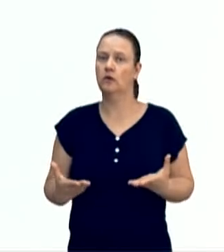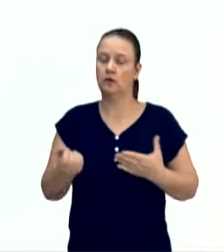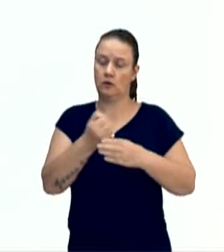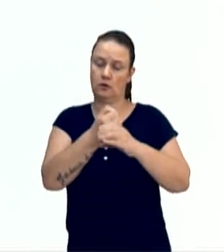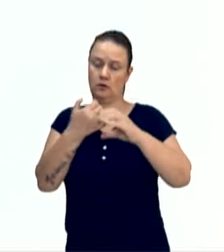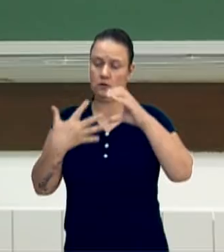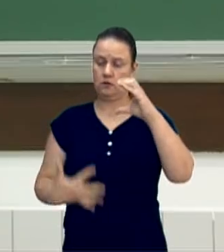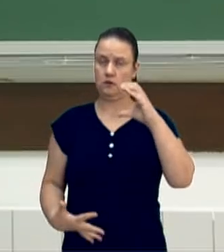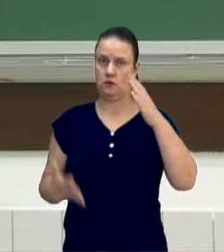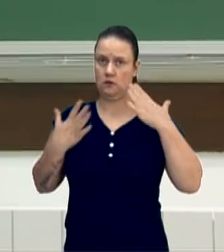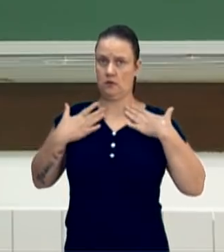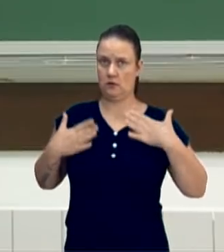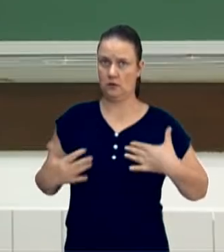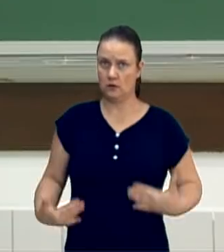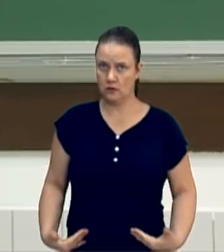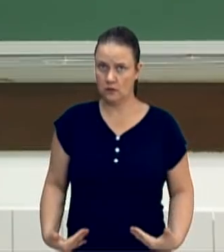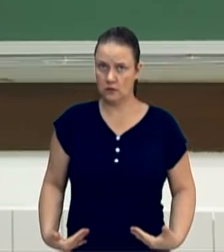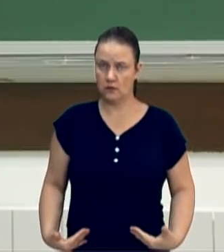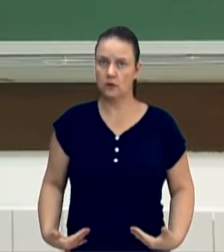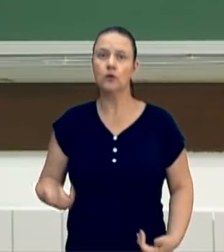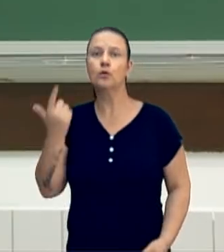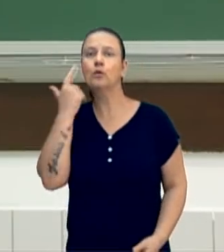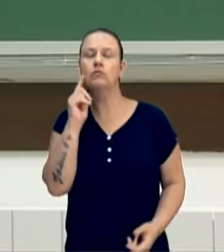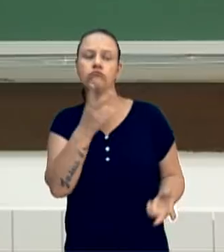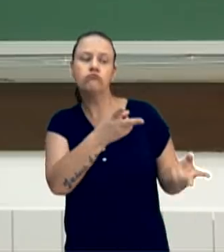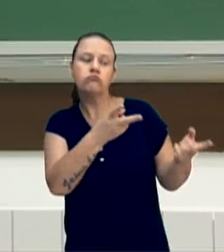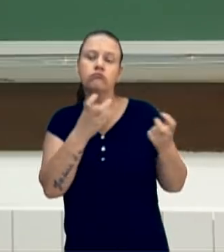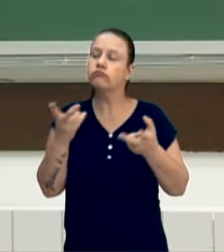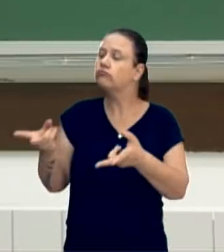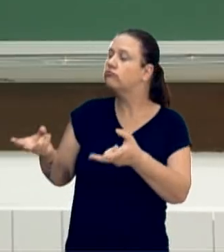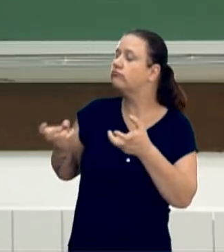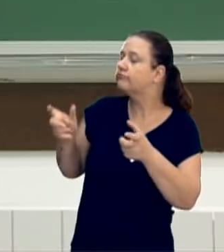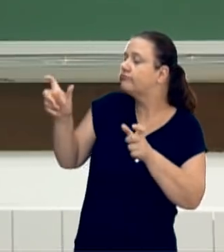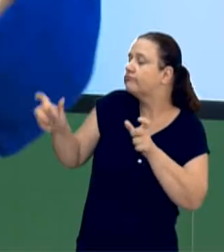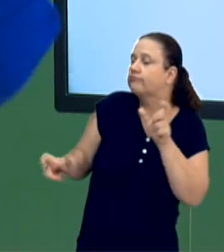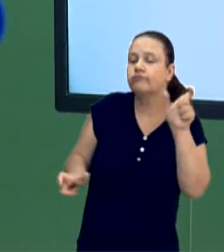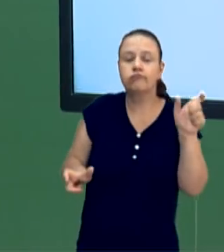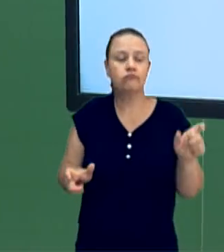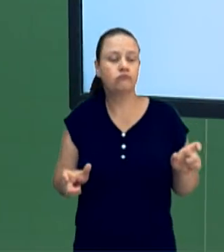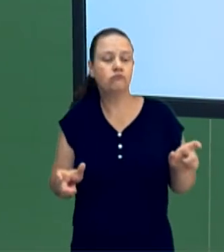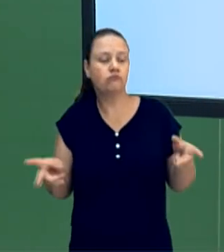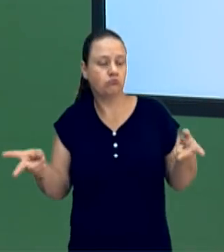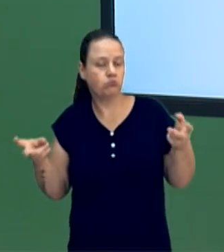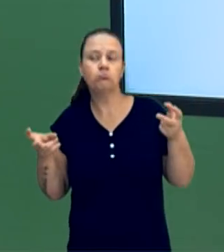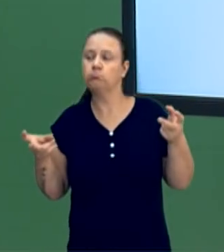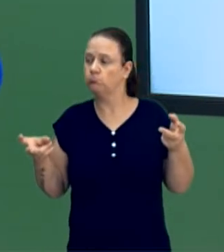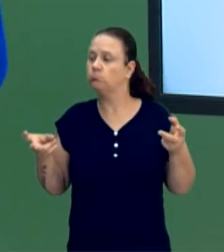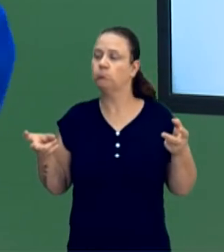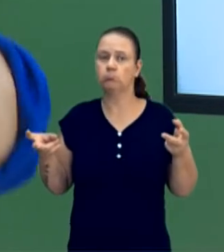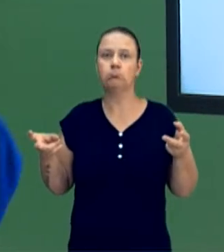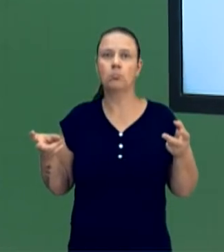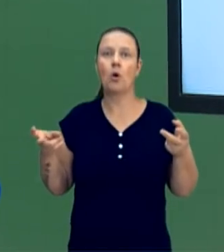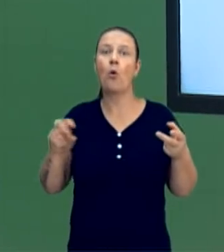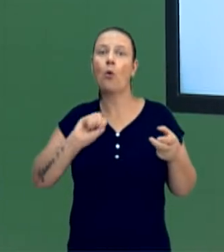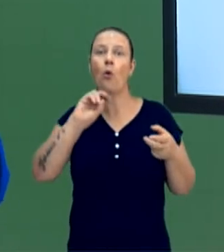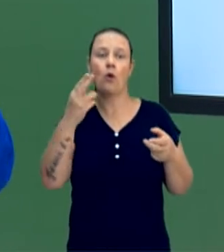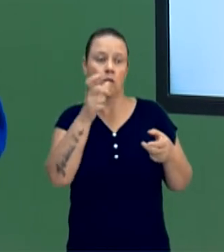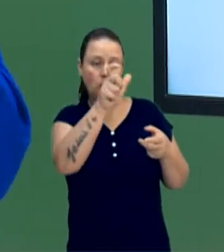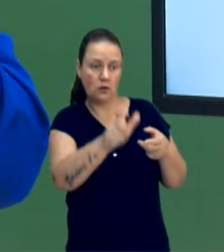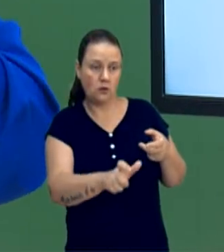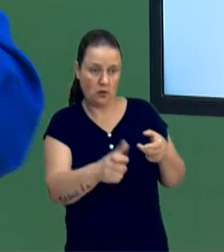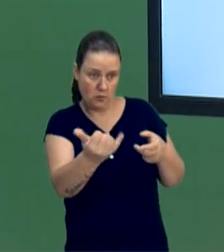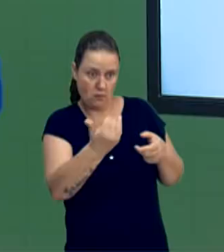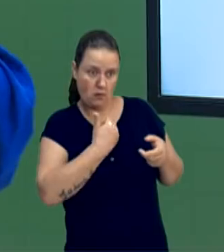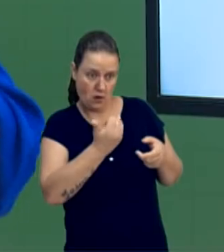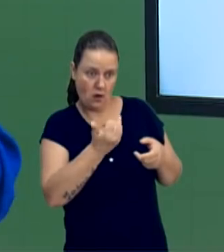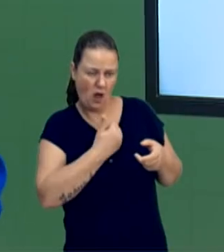características físicas que eu consigo olhando, né? Ou alguém me descrevendo a pessoa,